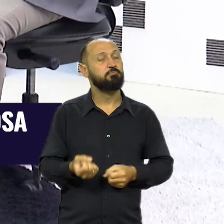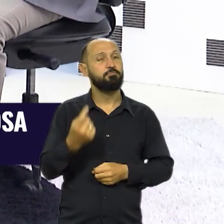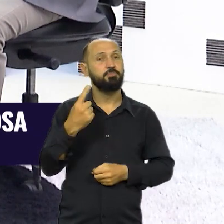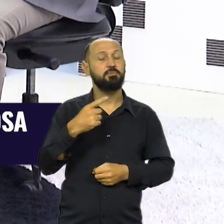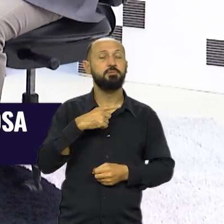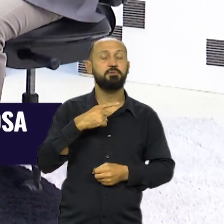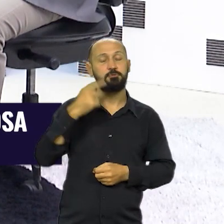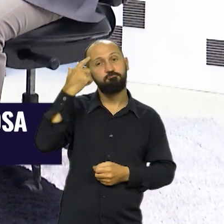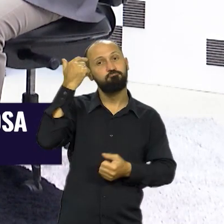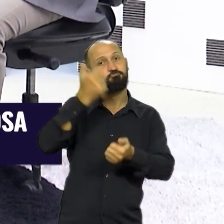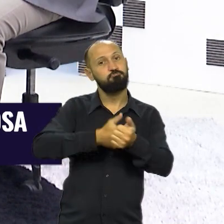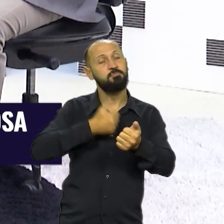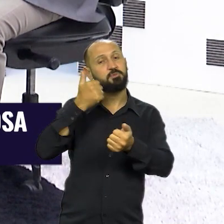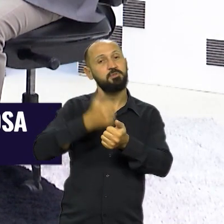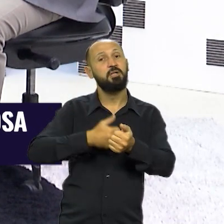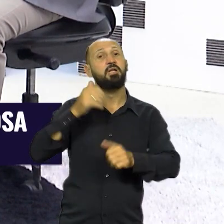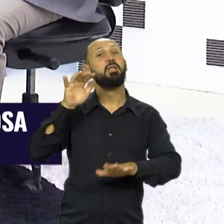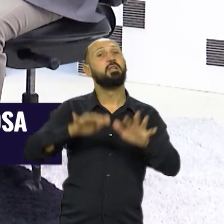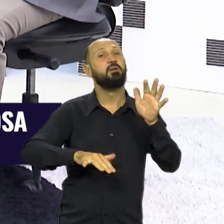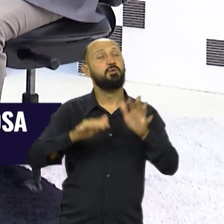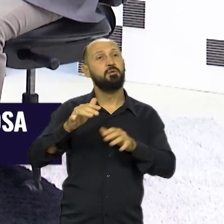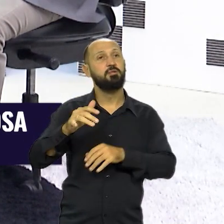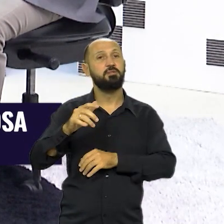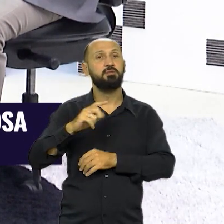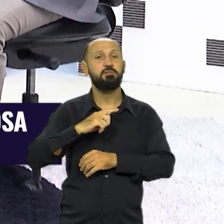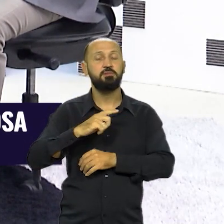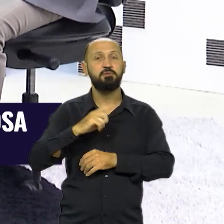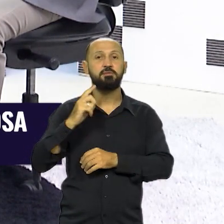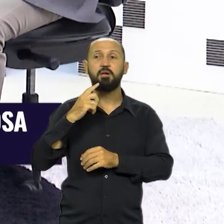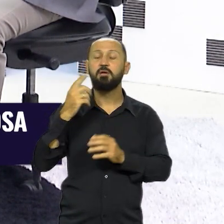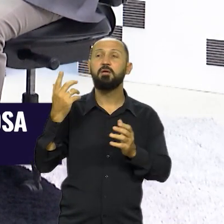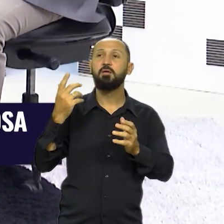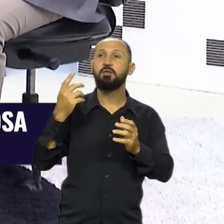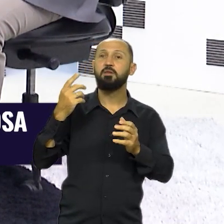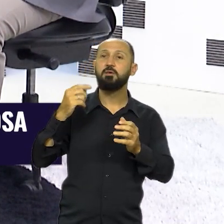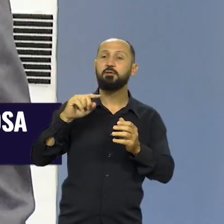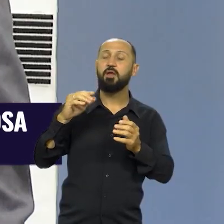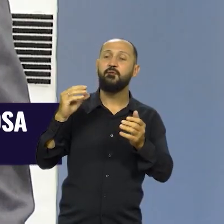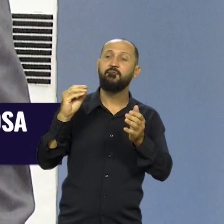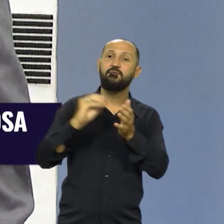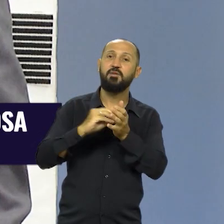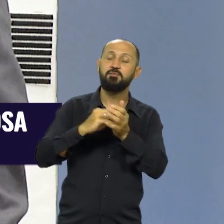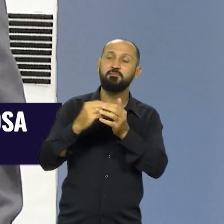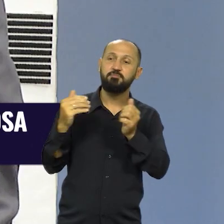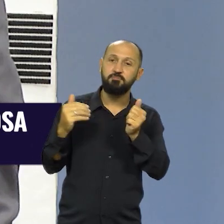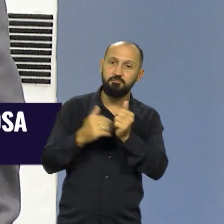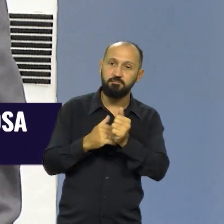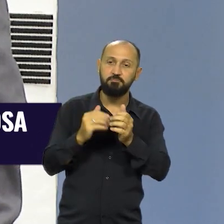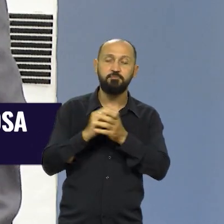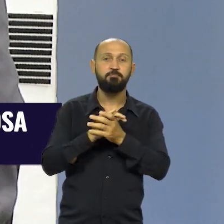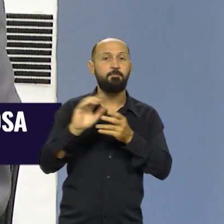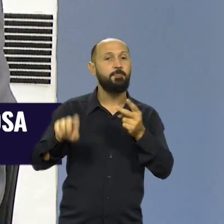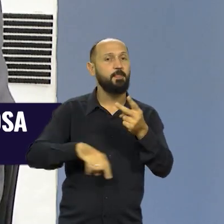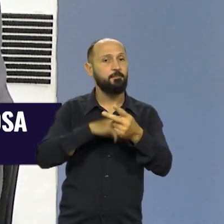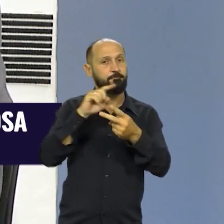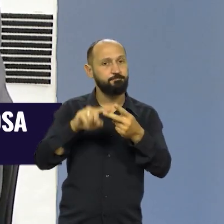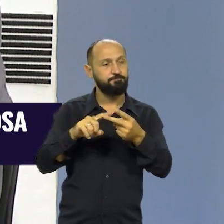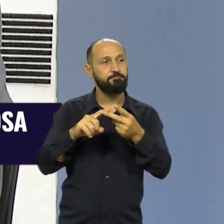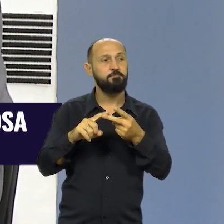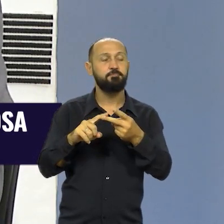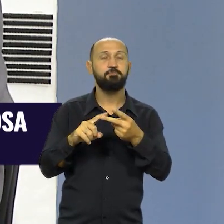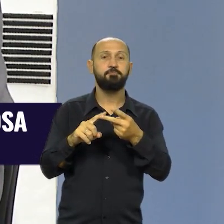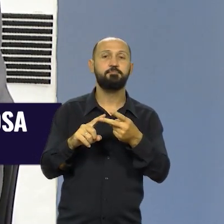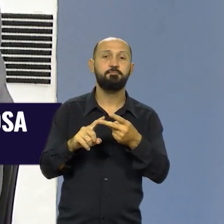chamam a atenção e que a gente leva uma reflexão, será que aí não está havendo uma subnotificação? É um ponto. O